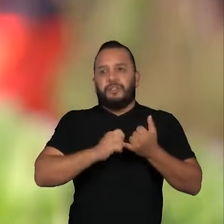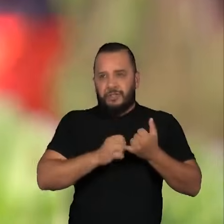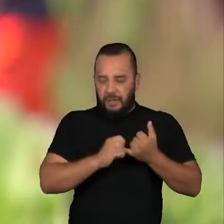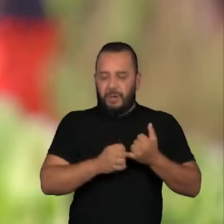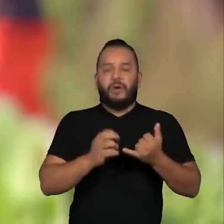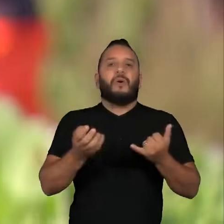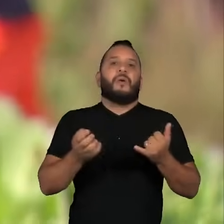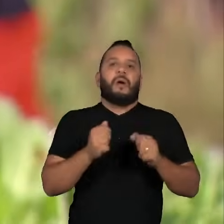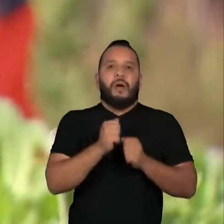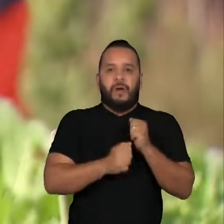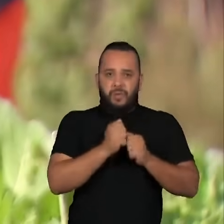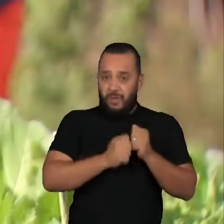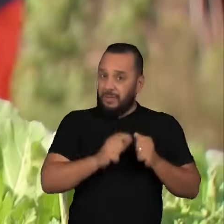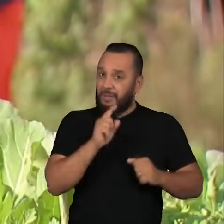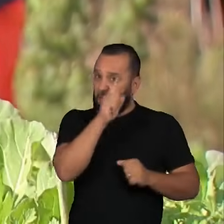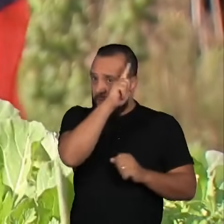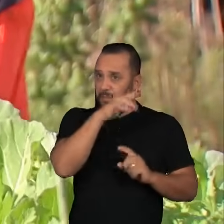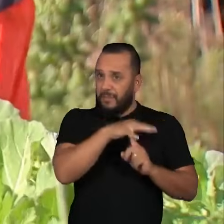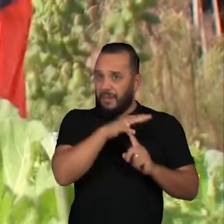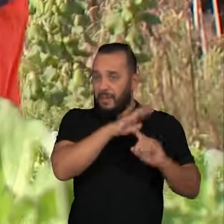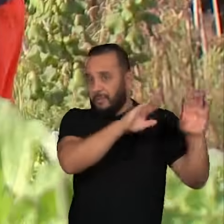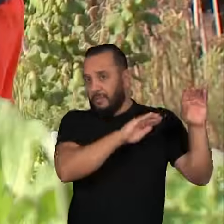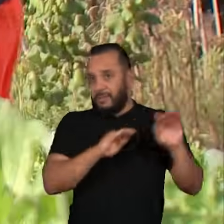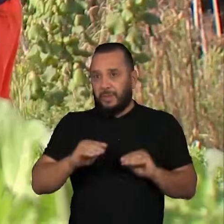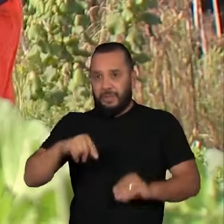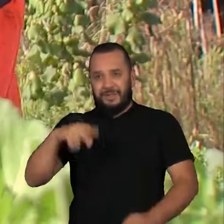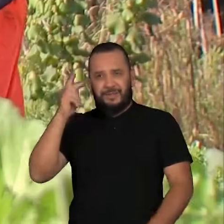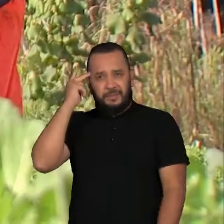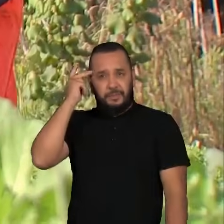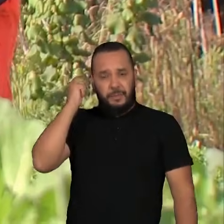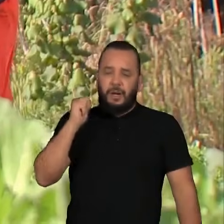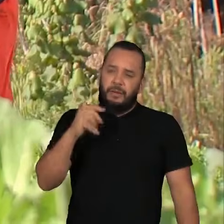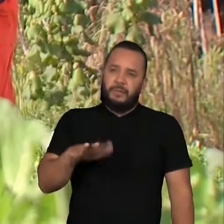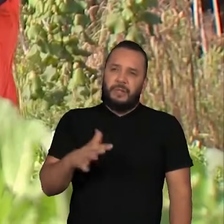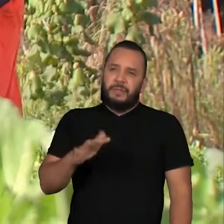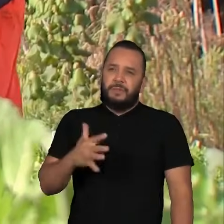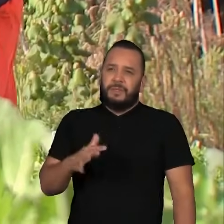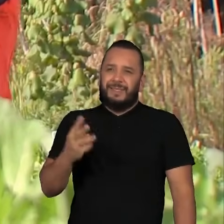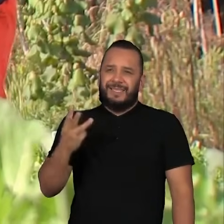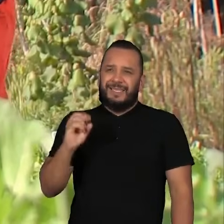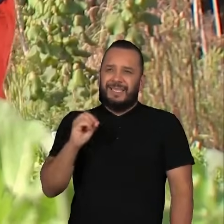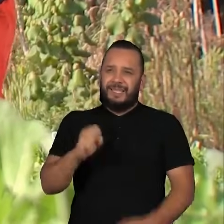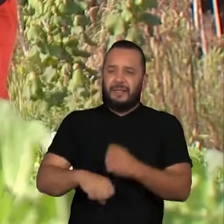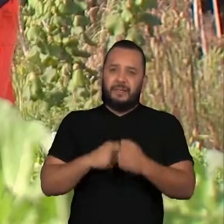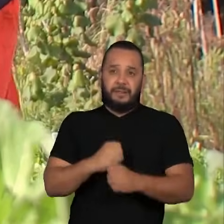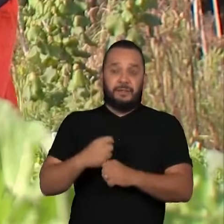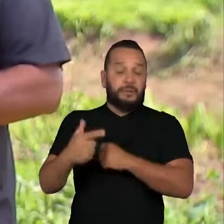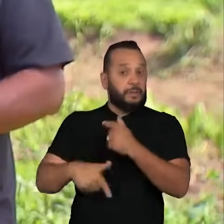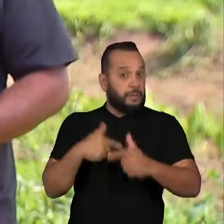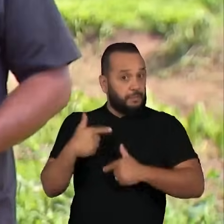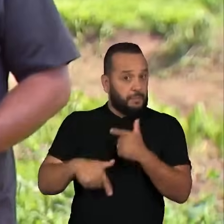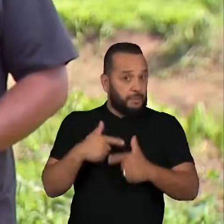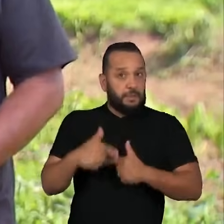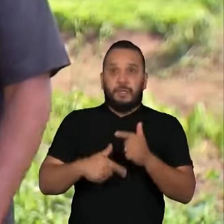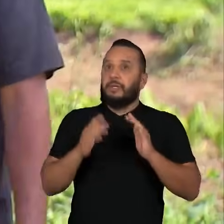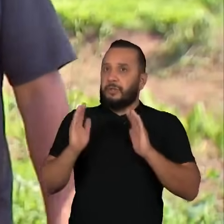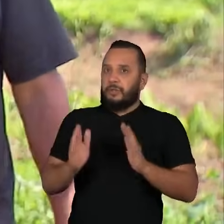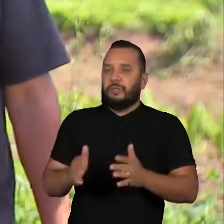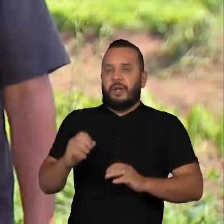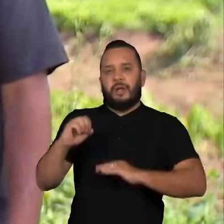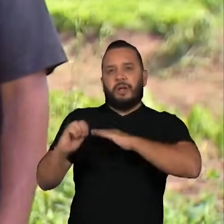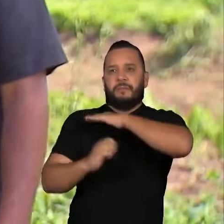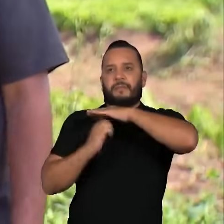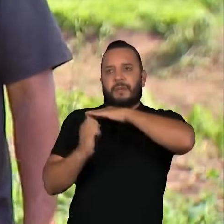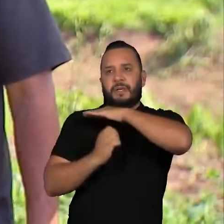arroz, a gente plantava lá. Eu vim para São Paulo faz mais de 30 anos. Trabalhei em diversas firmas aqui em